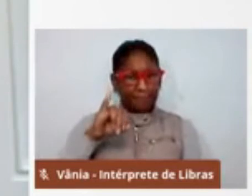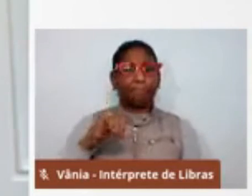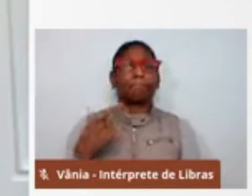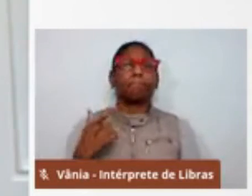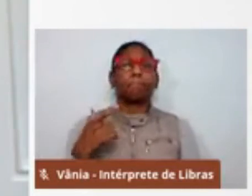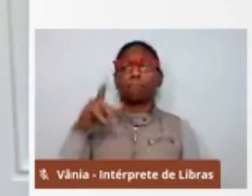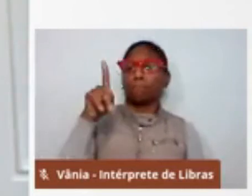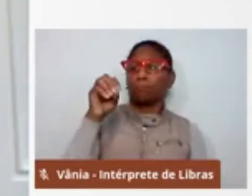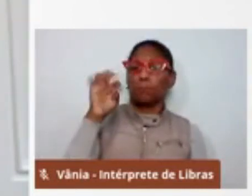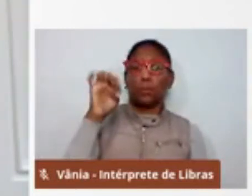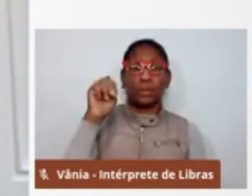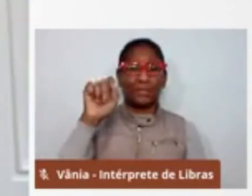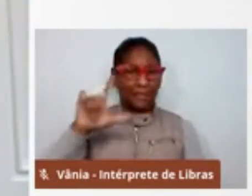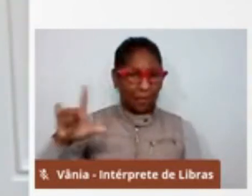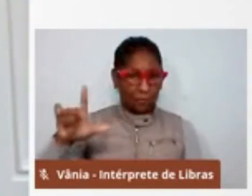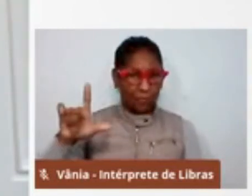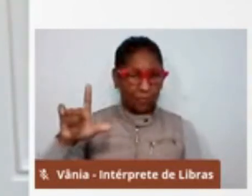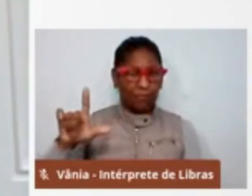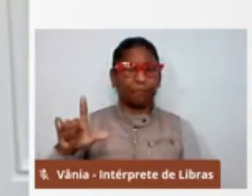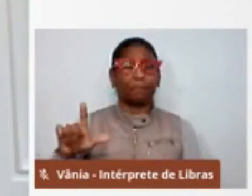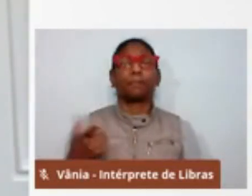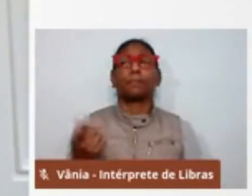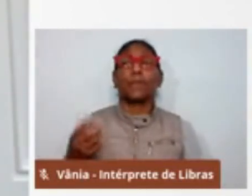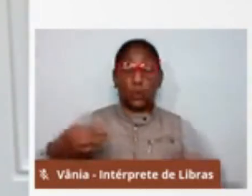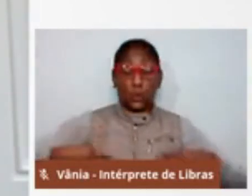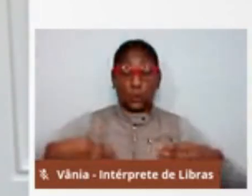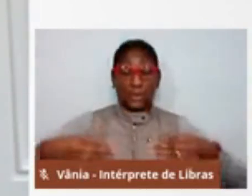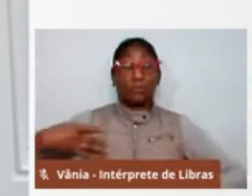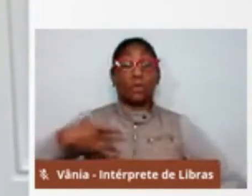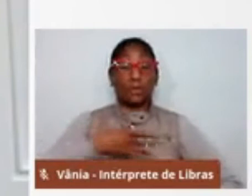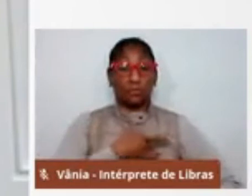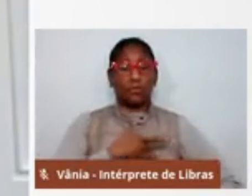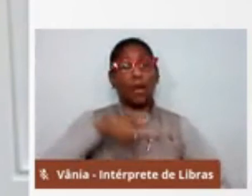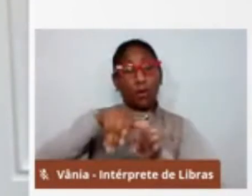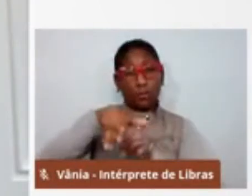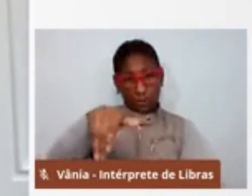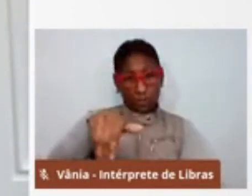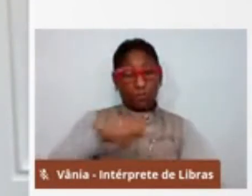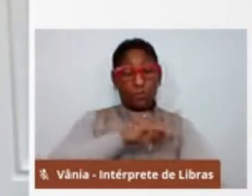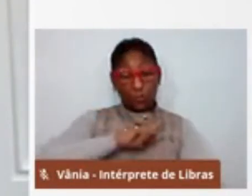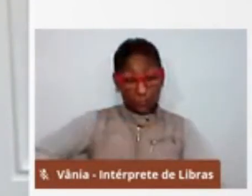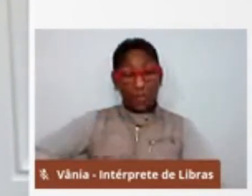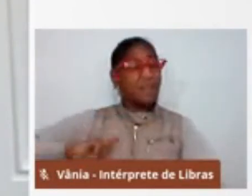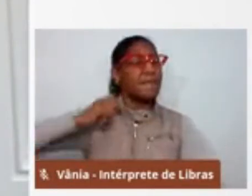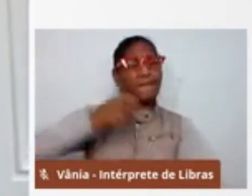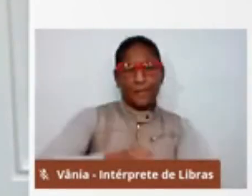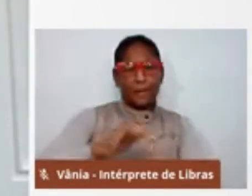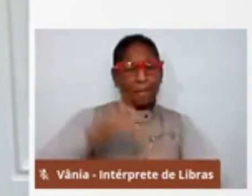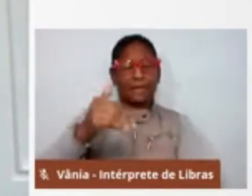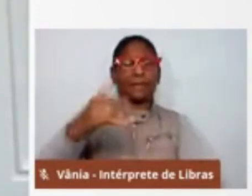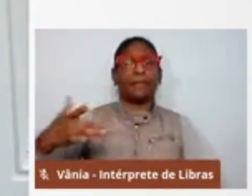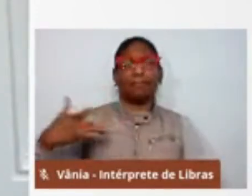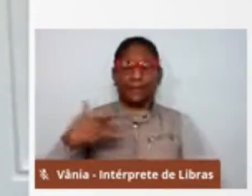Grande, diz o seguinte: o ministro da Saúde recomendou que o Brasil invista mais no atendimento médico